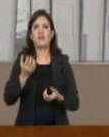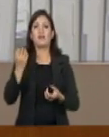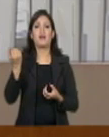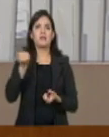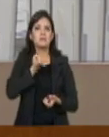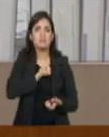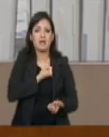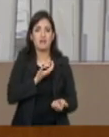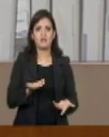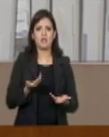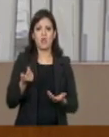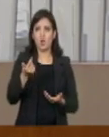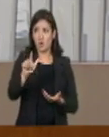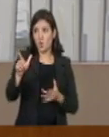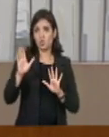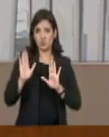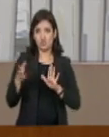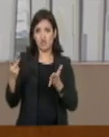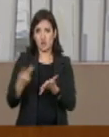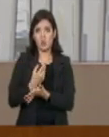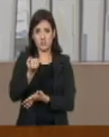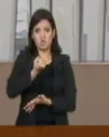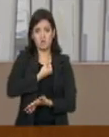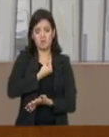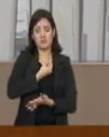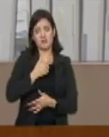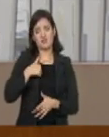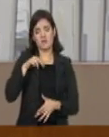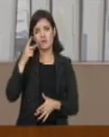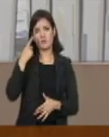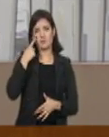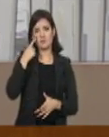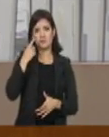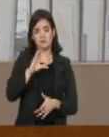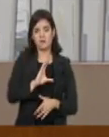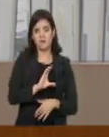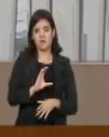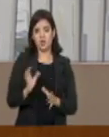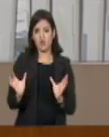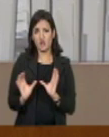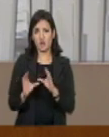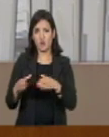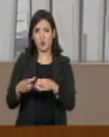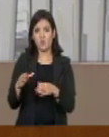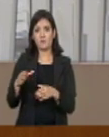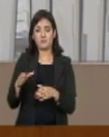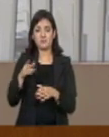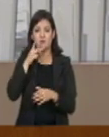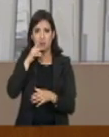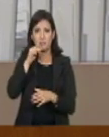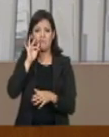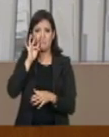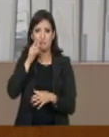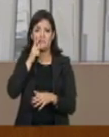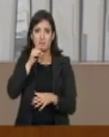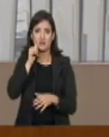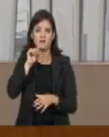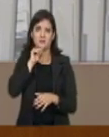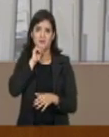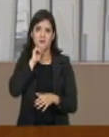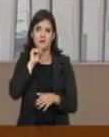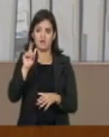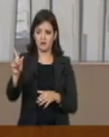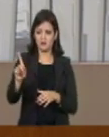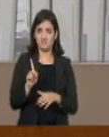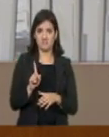outros que já se suicidaram, porque eu recebi a comissão de pais ainda esse ano.